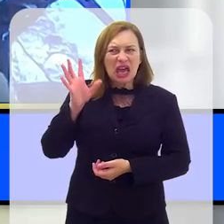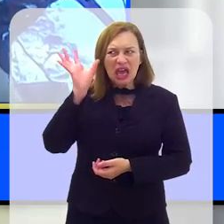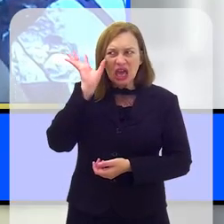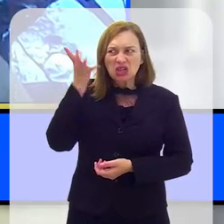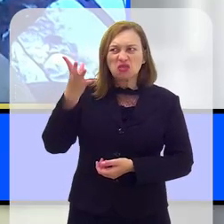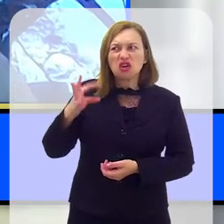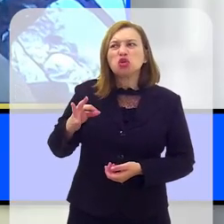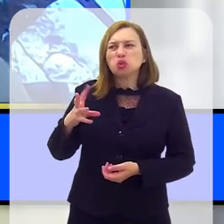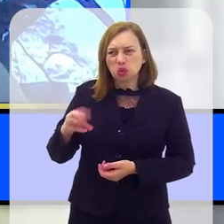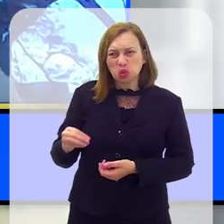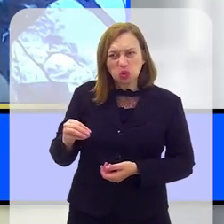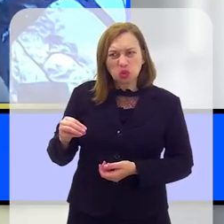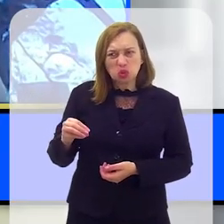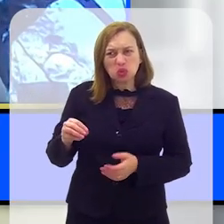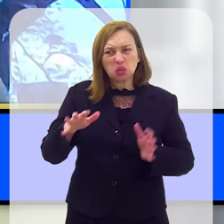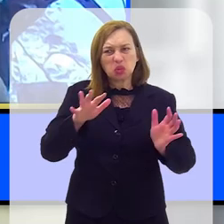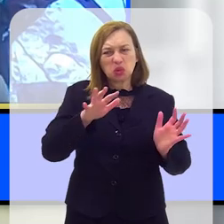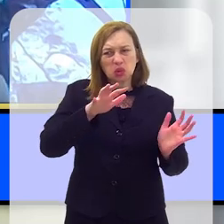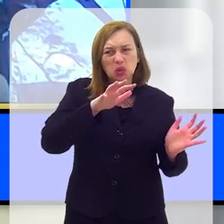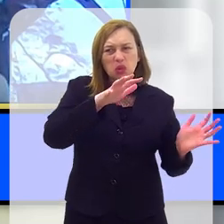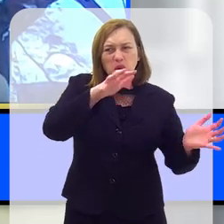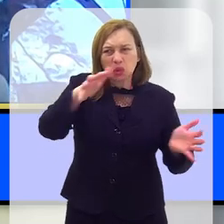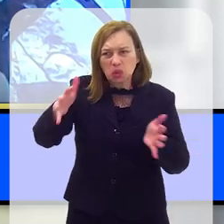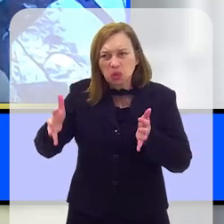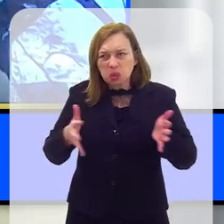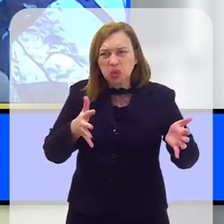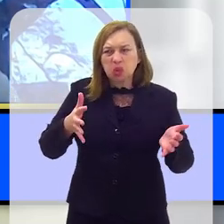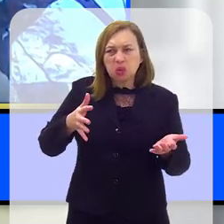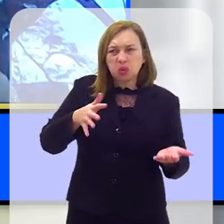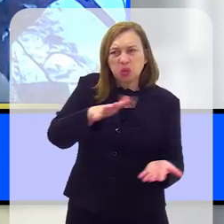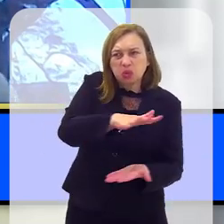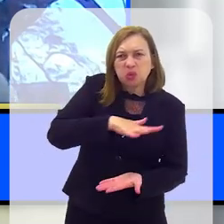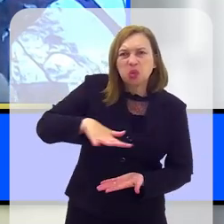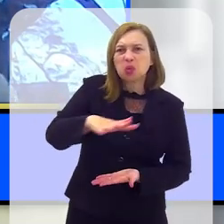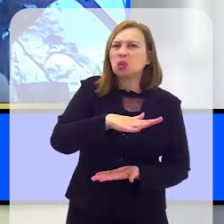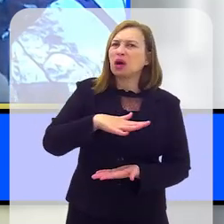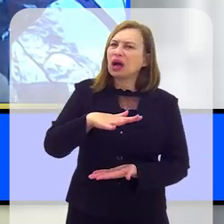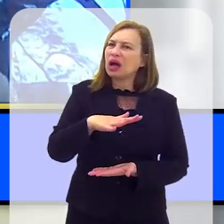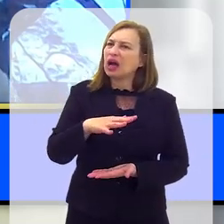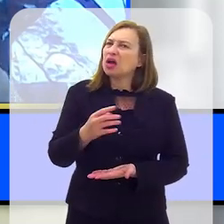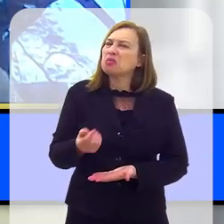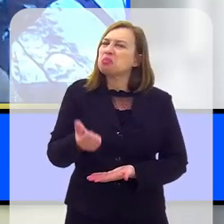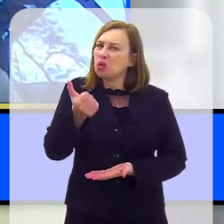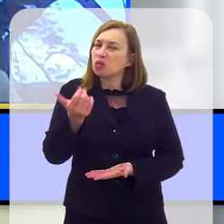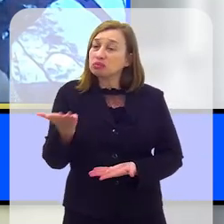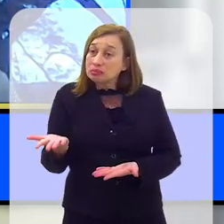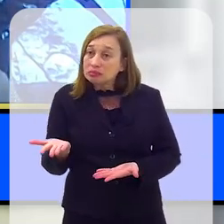resolvesse sozinho, então despoluir os mares, ele resolvia, porque pagou 40 pelo Twitter, né?